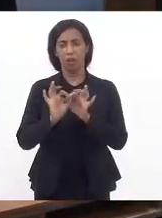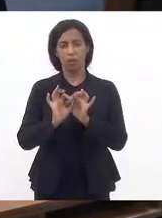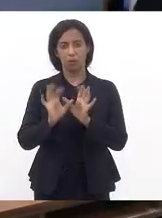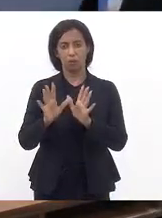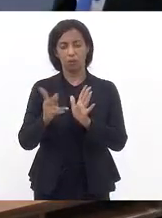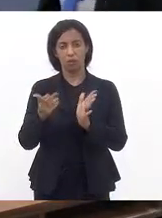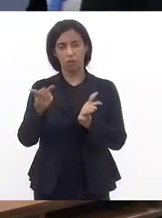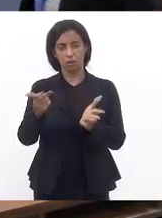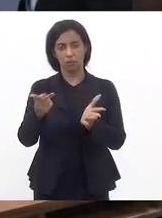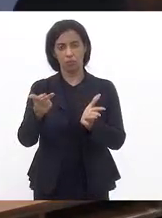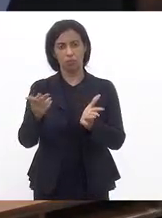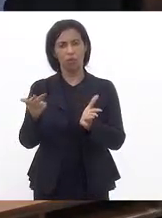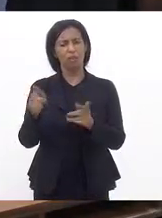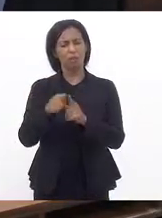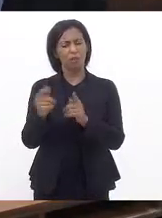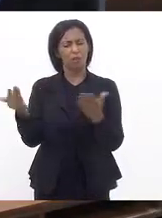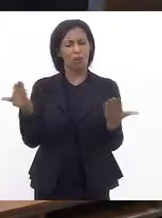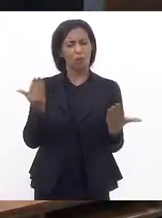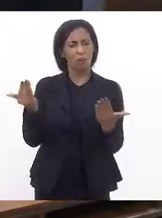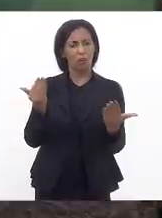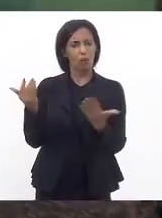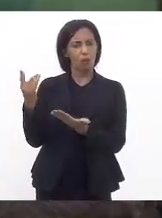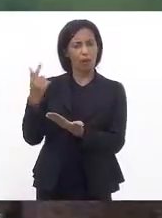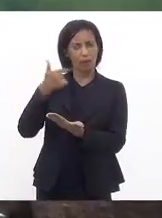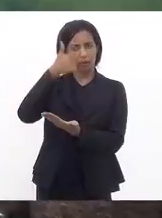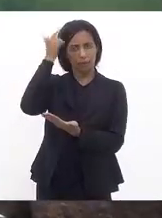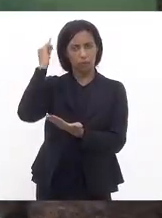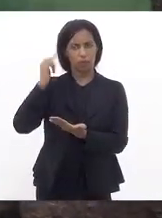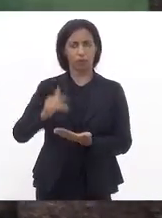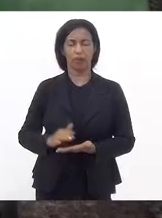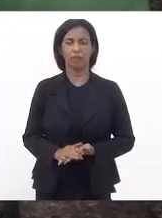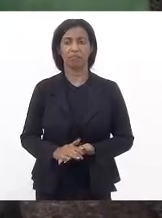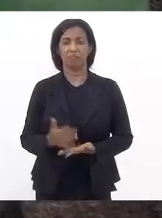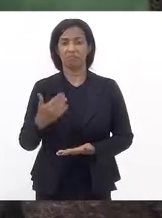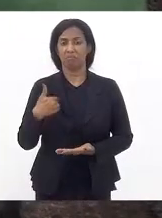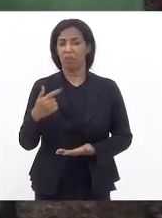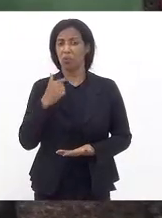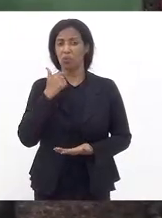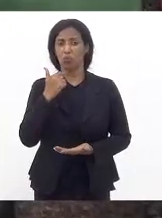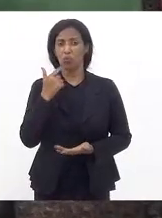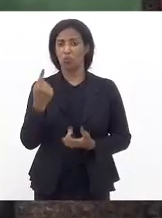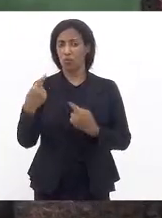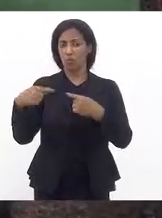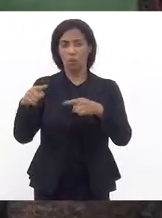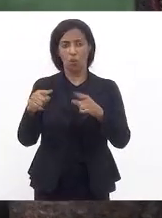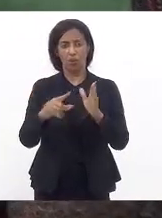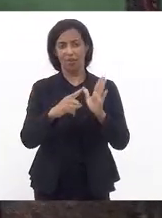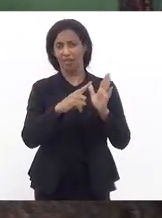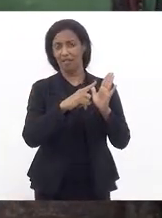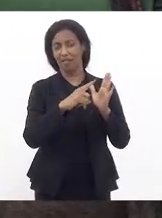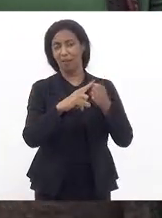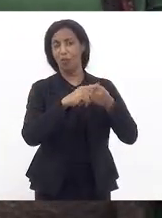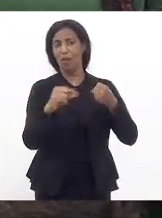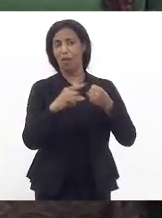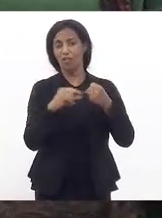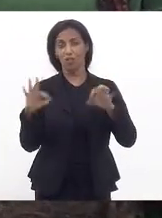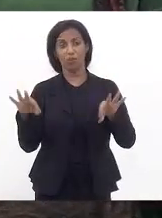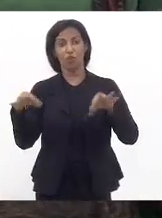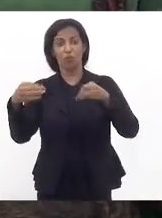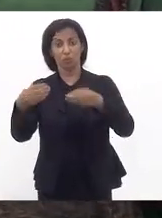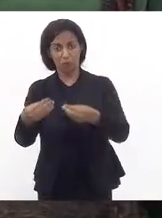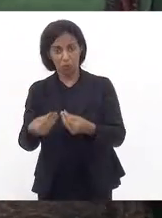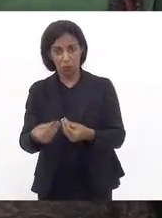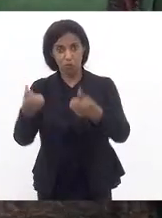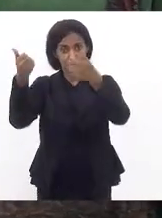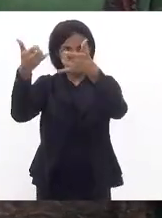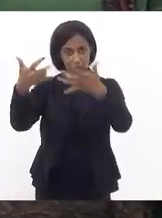excelência uma linha semelhante a do deputado Luiz Paulo para mim uma dúvida contra o planta um artigo mas para que todos